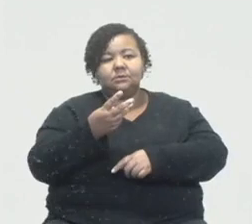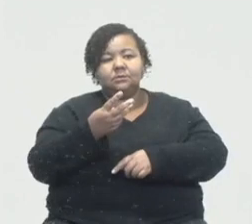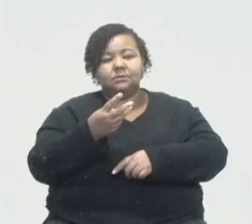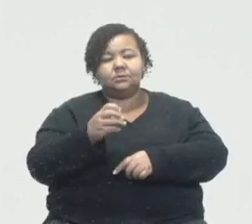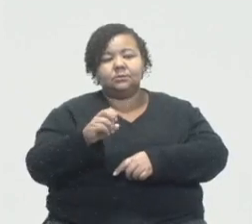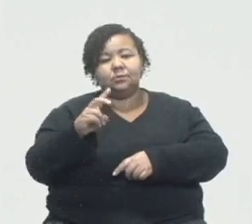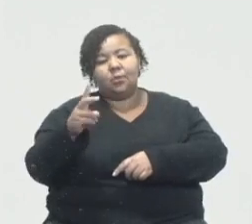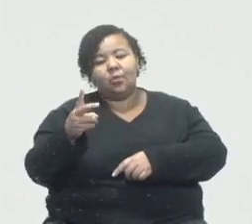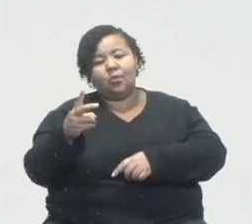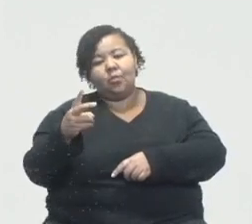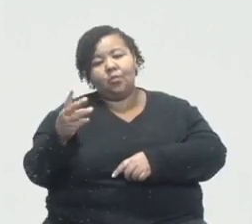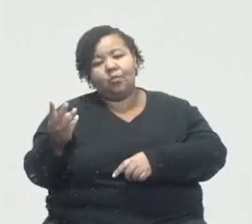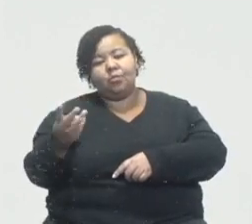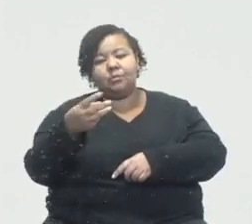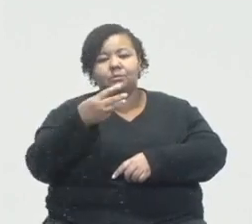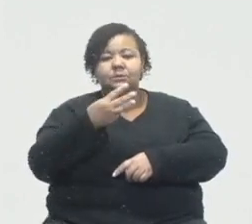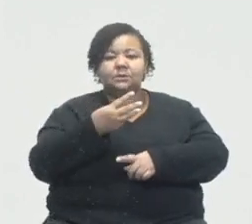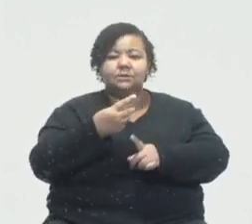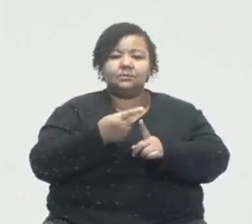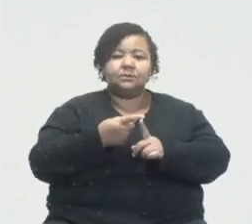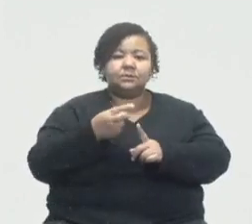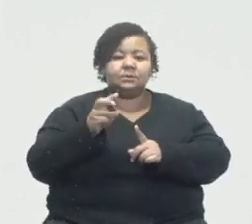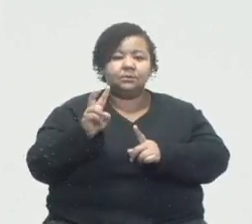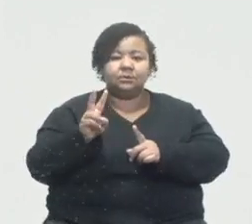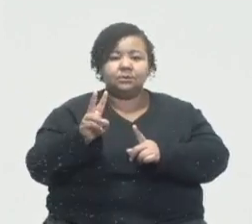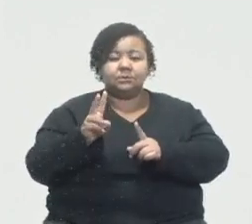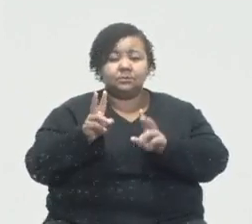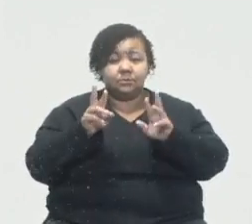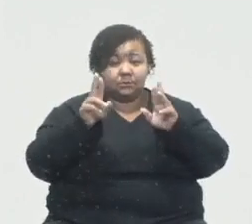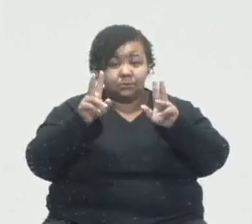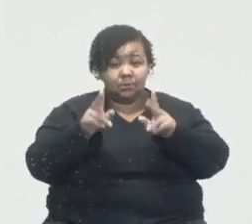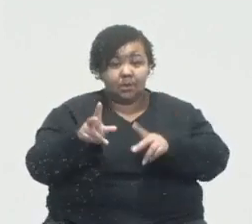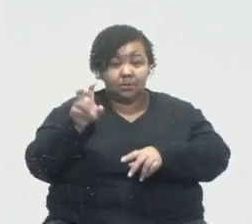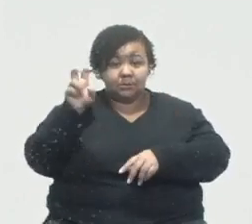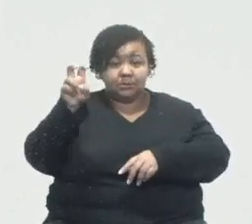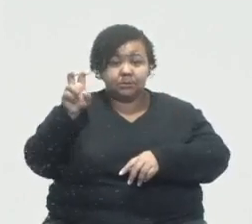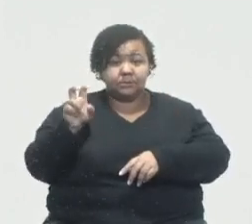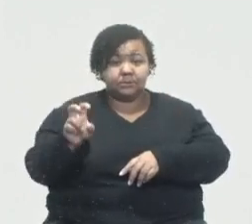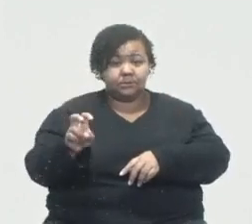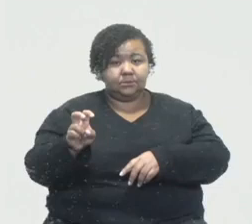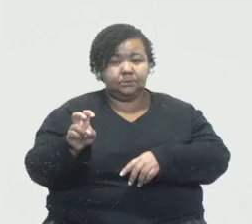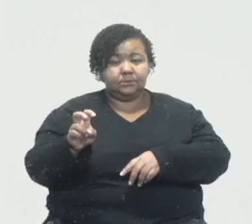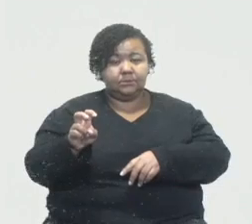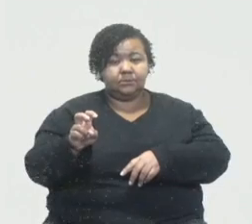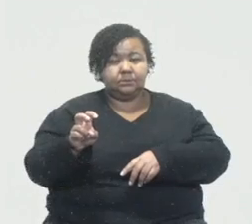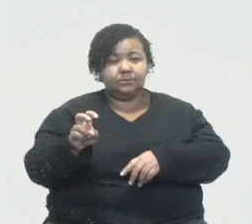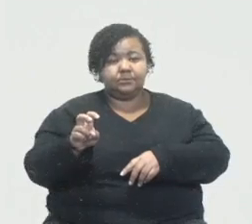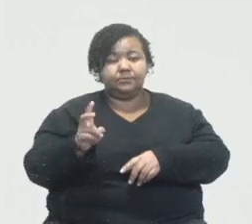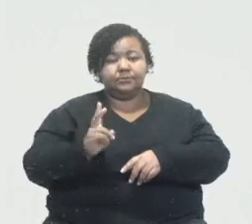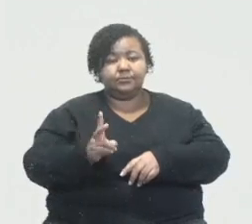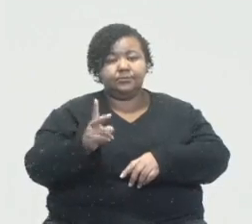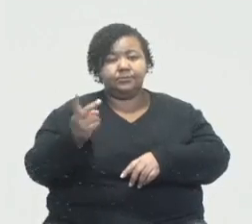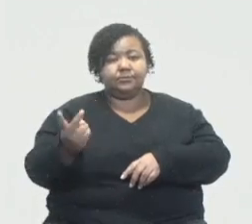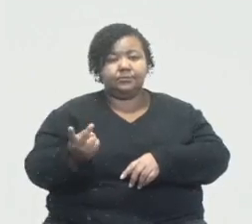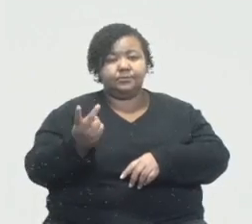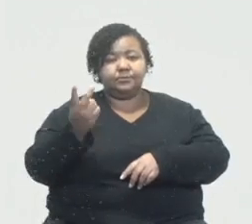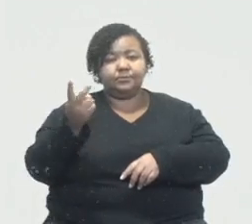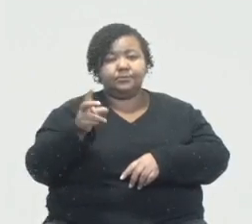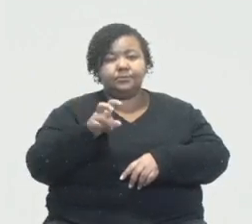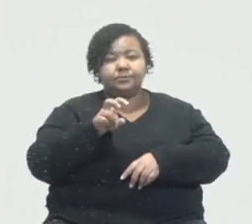ou 3 mais 2, eu não vou encontrar 5? Encontrei o mesmo valor.